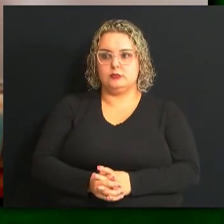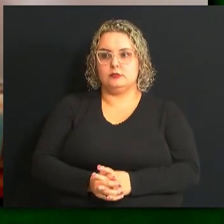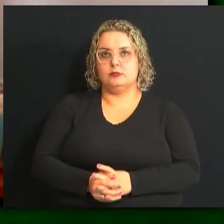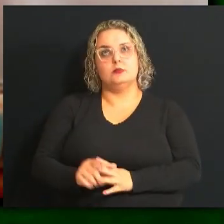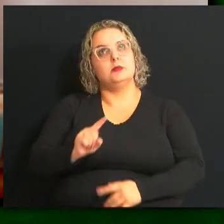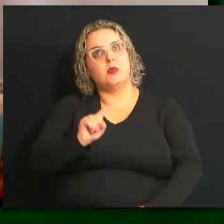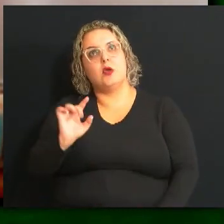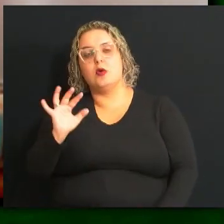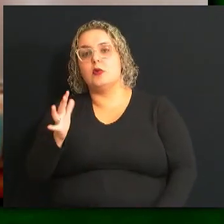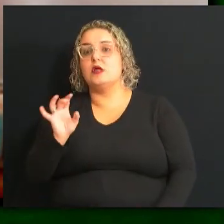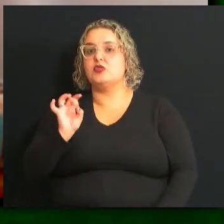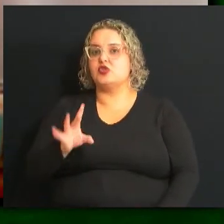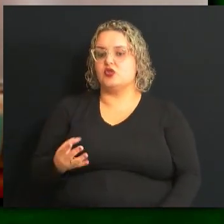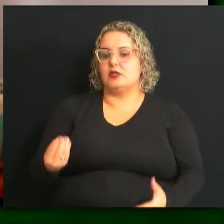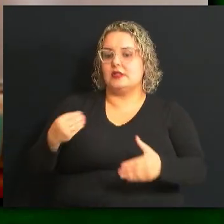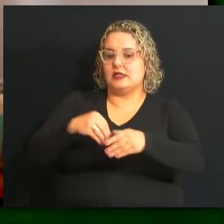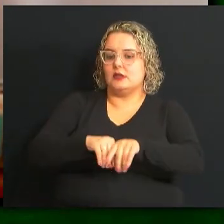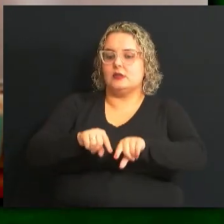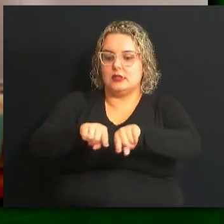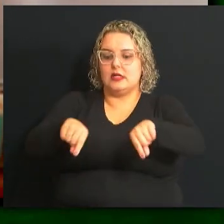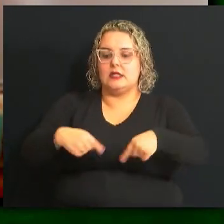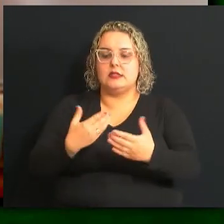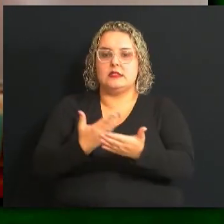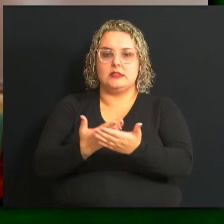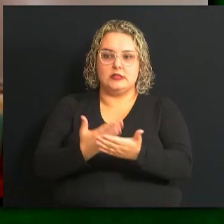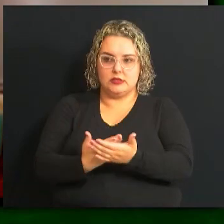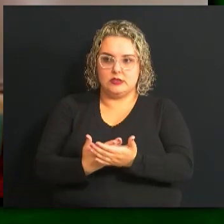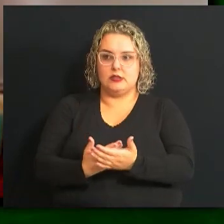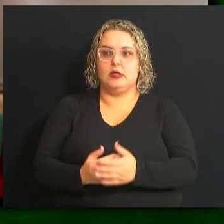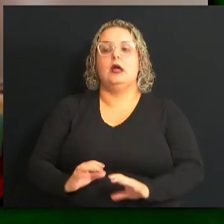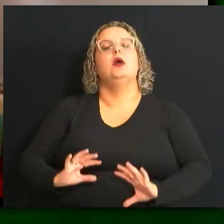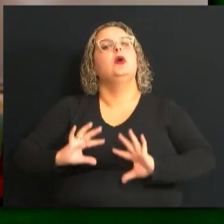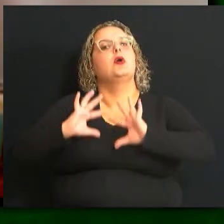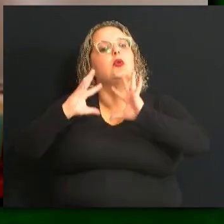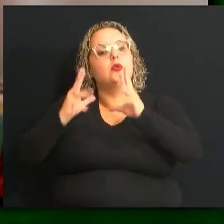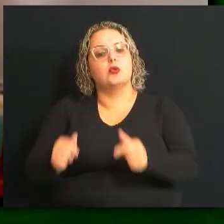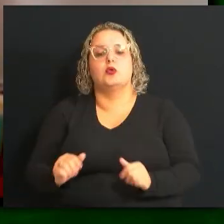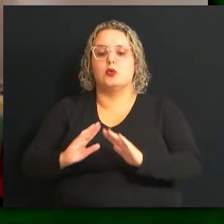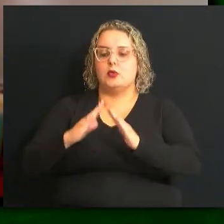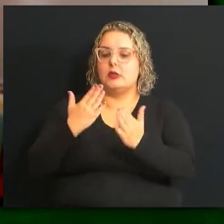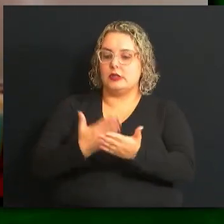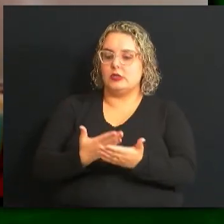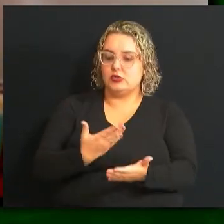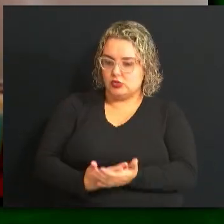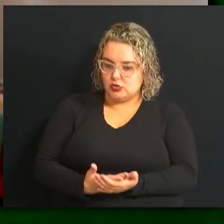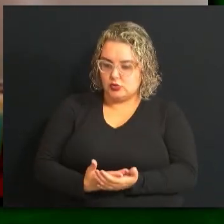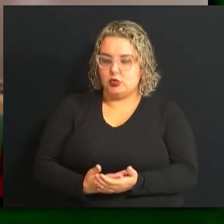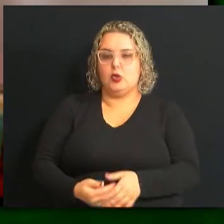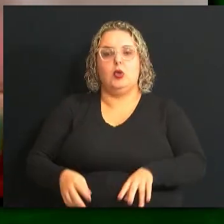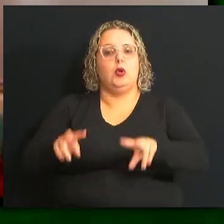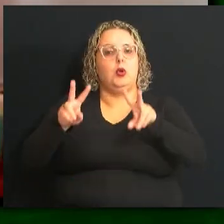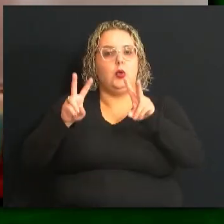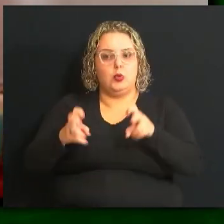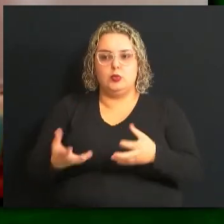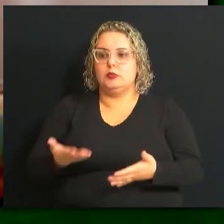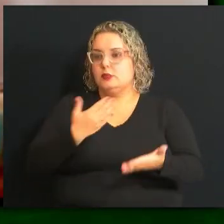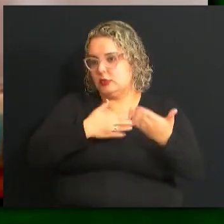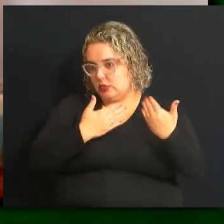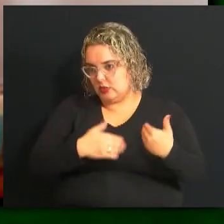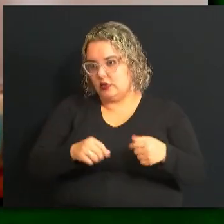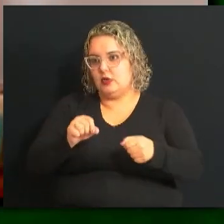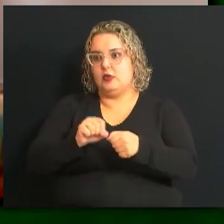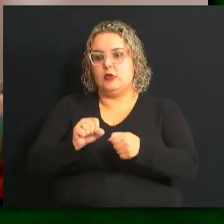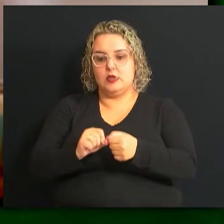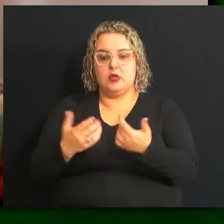só na sala de aula, né, ela acontece na escola inteira, né. Há um tempo atrás foi muito comum a gente fazer inclusão só